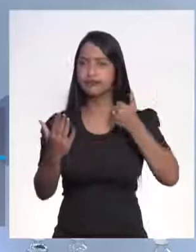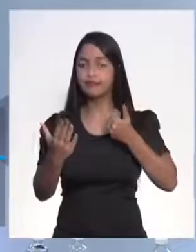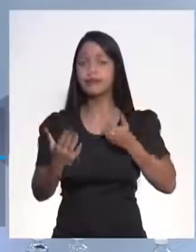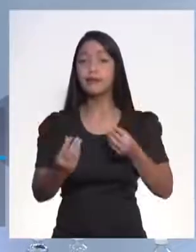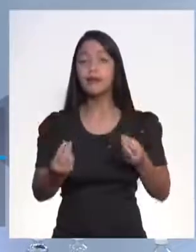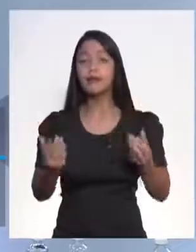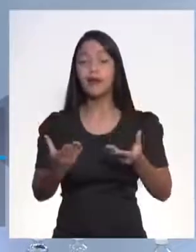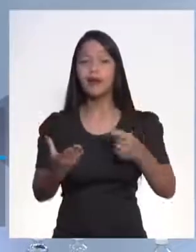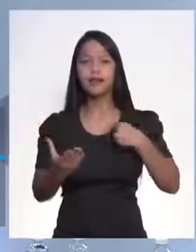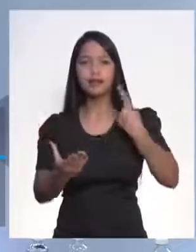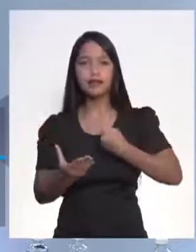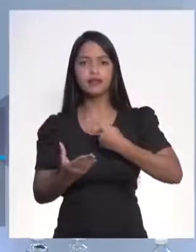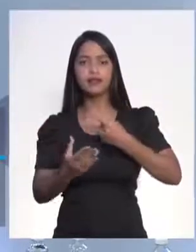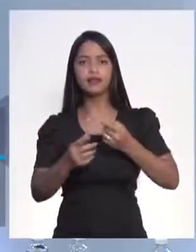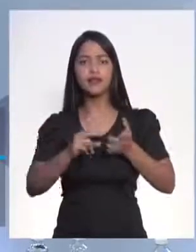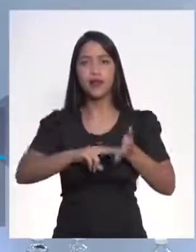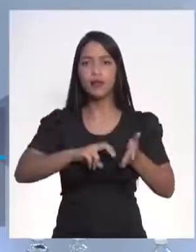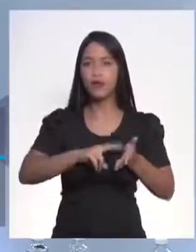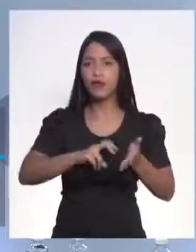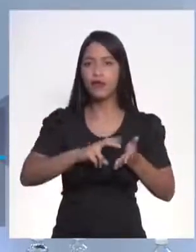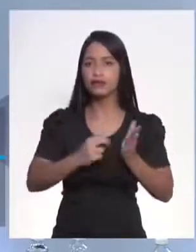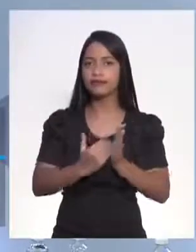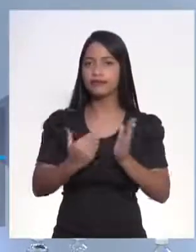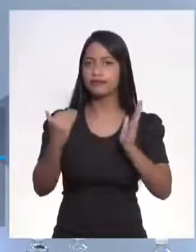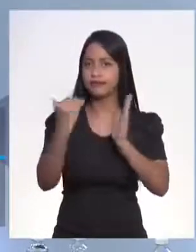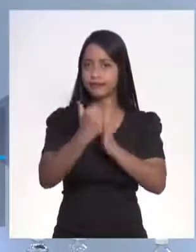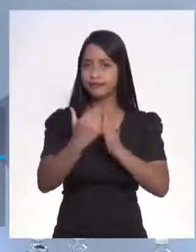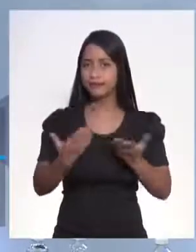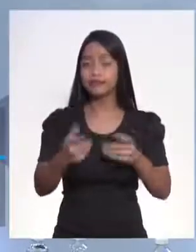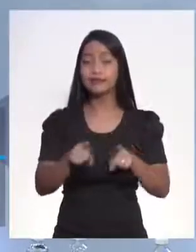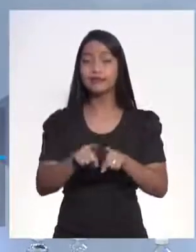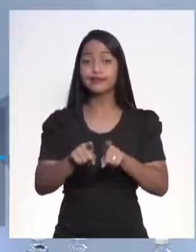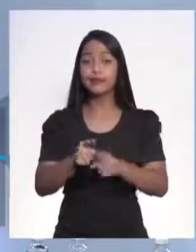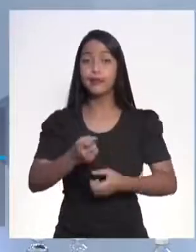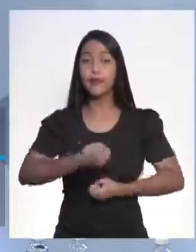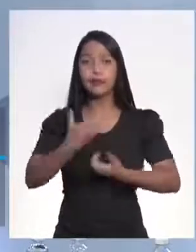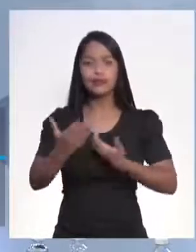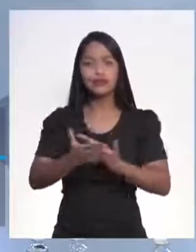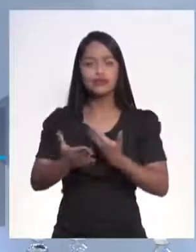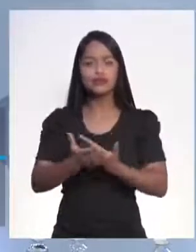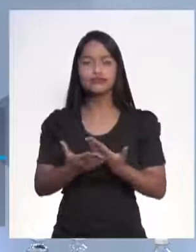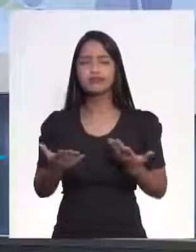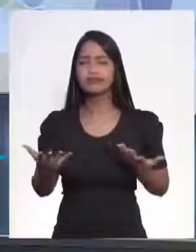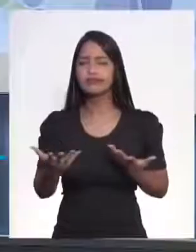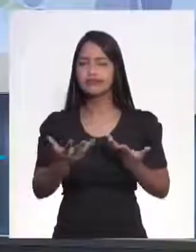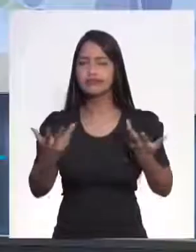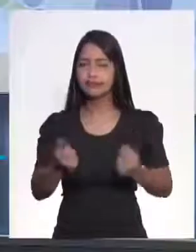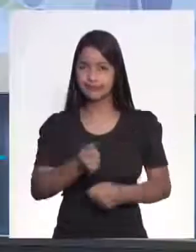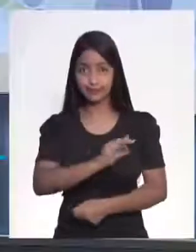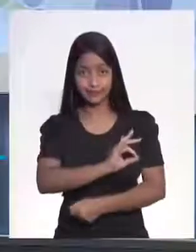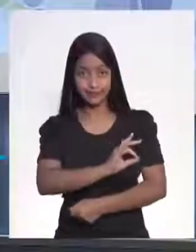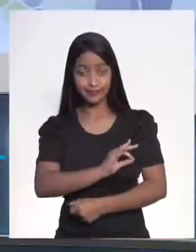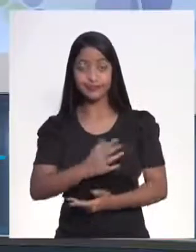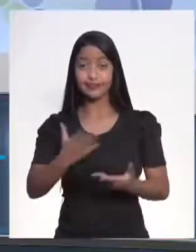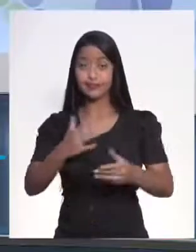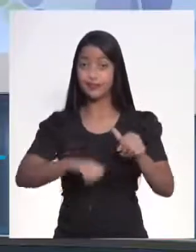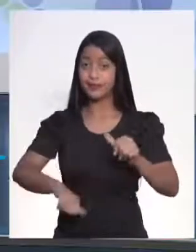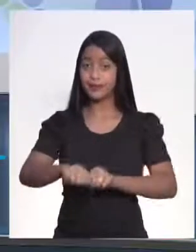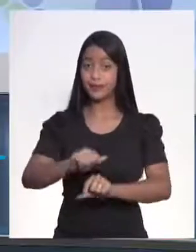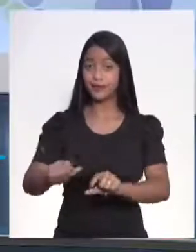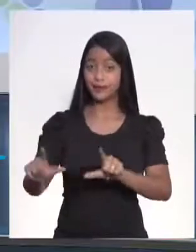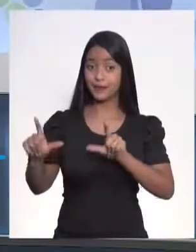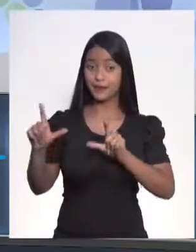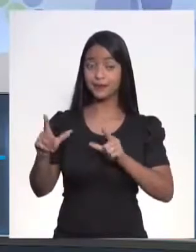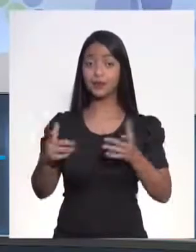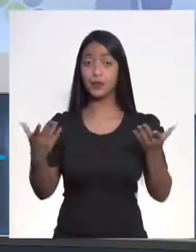ampliar Nossa repertório a ganhar mais vocabular a gente estudar poemas é incrível não é de ânion vou passando aqui a